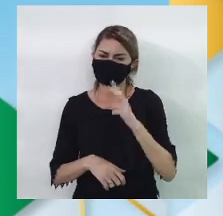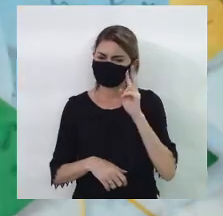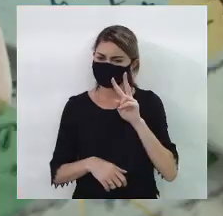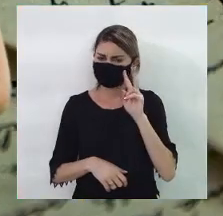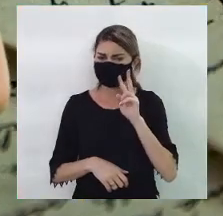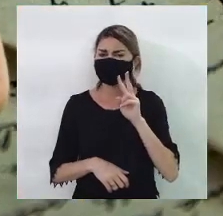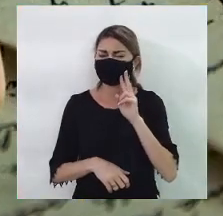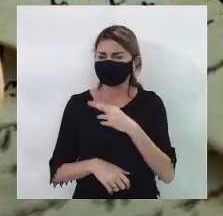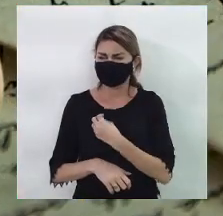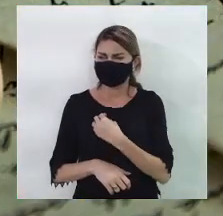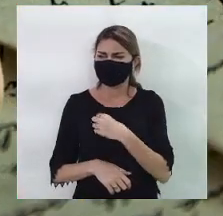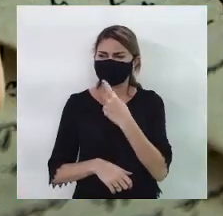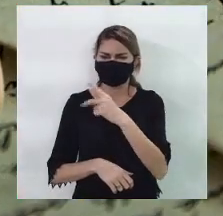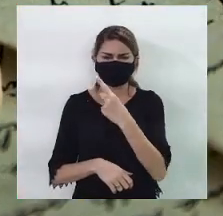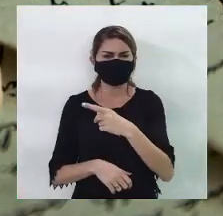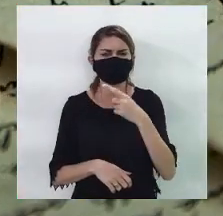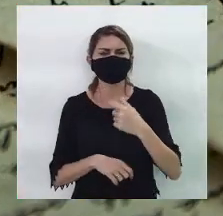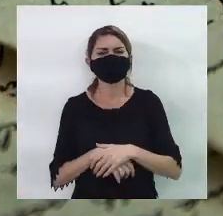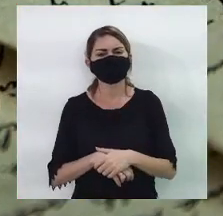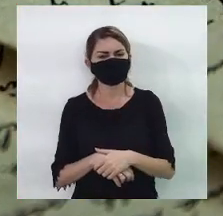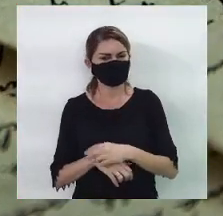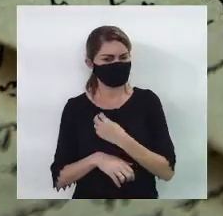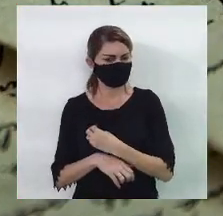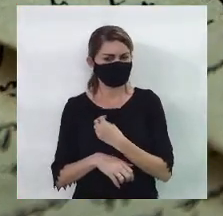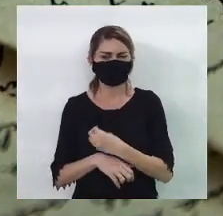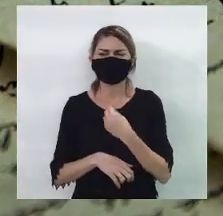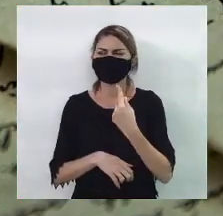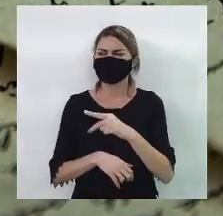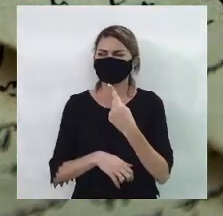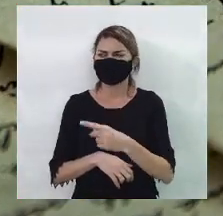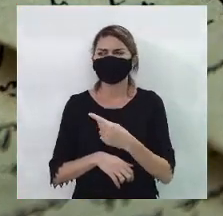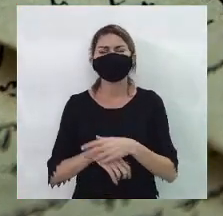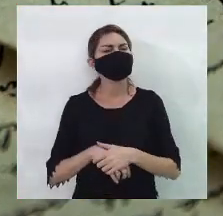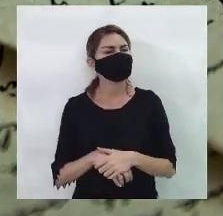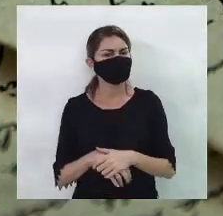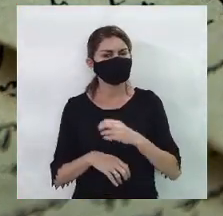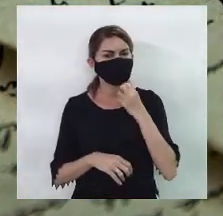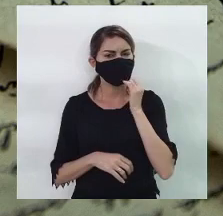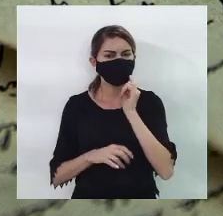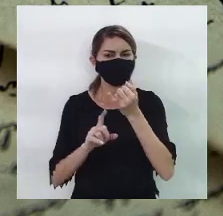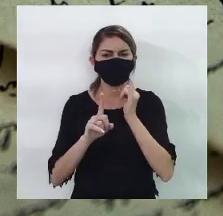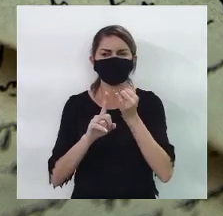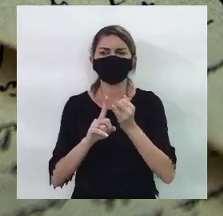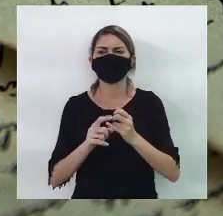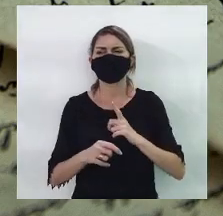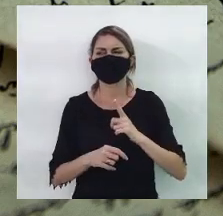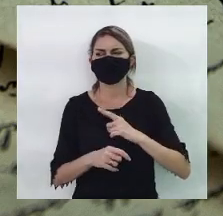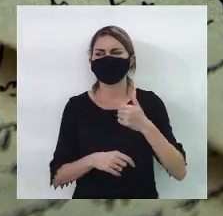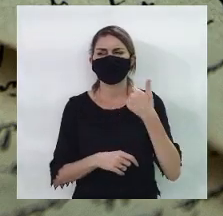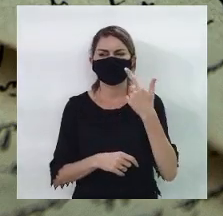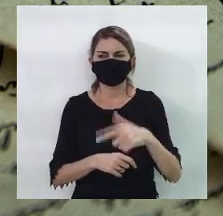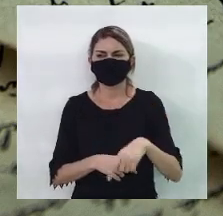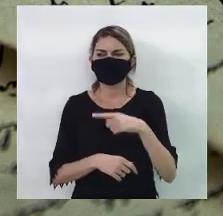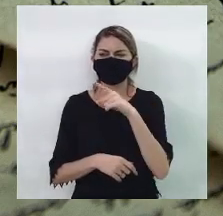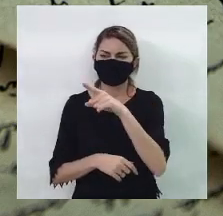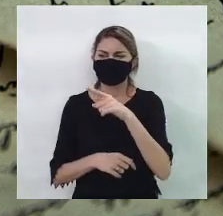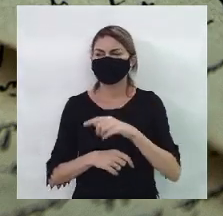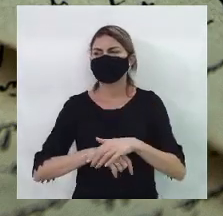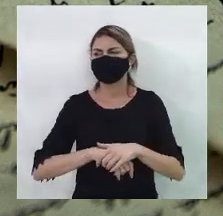história, né? É uma vida. É uma vida que se conta, como se diz. Temos mais ainda sobre